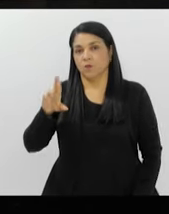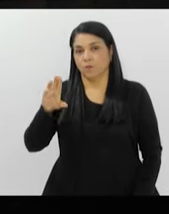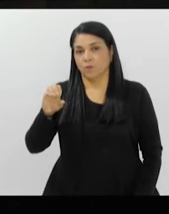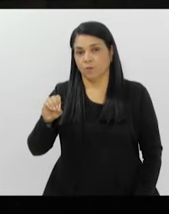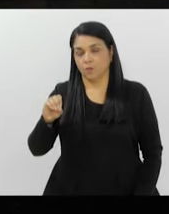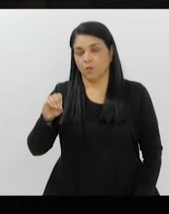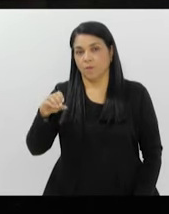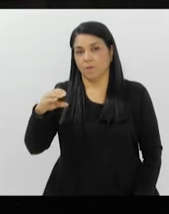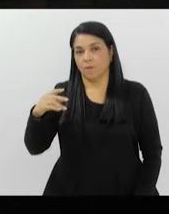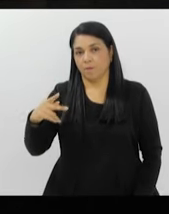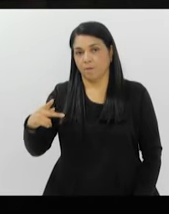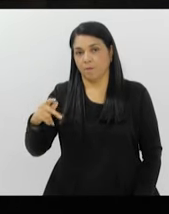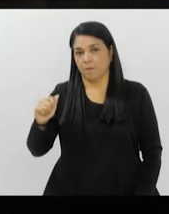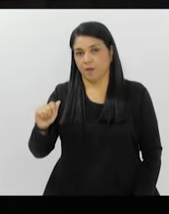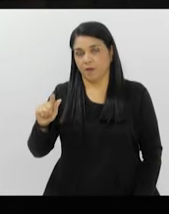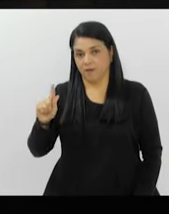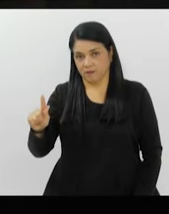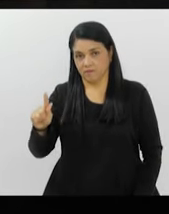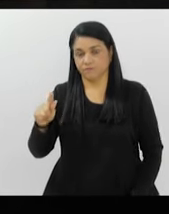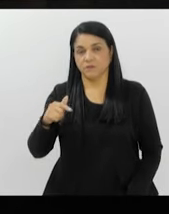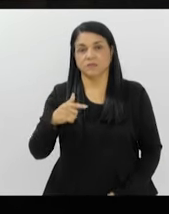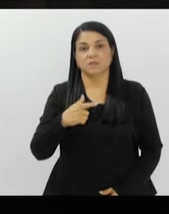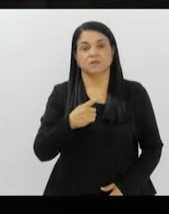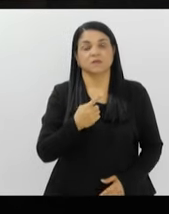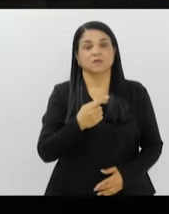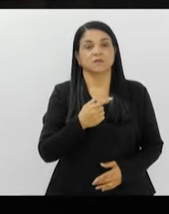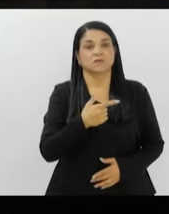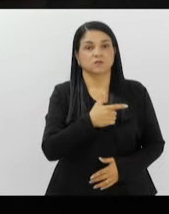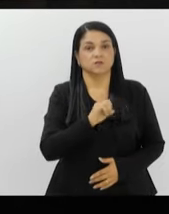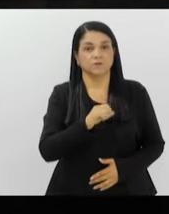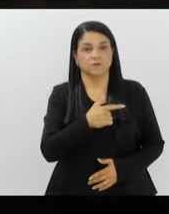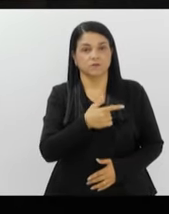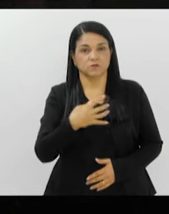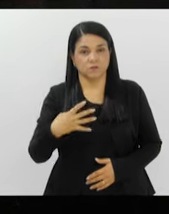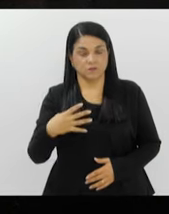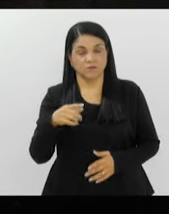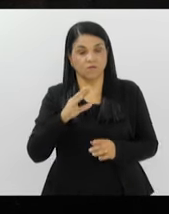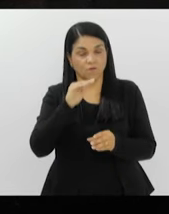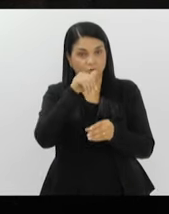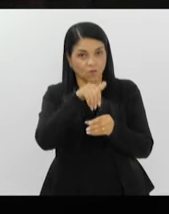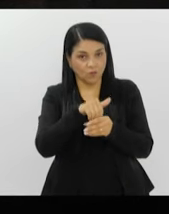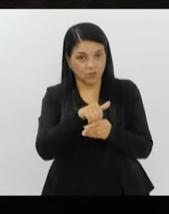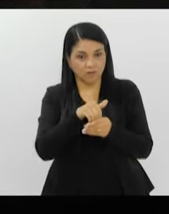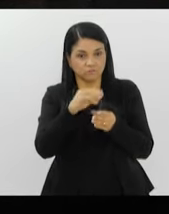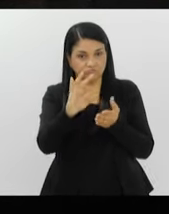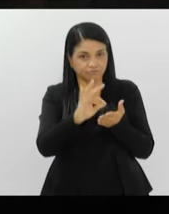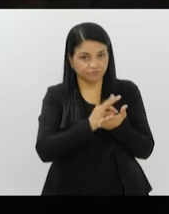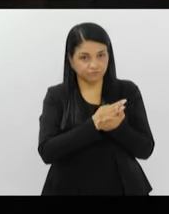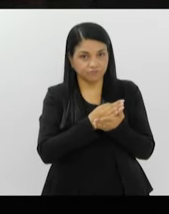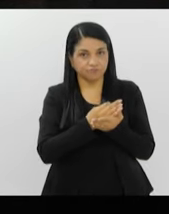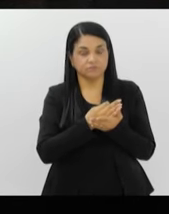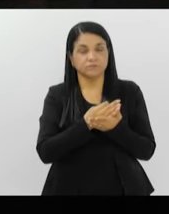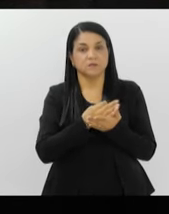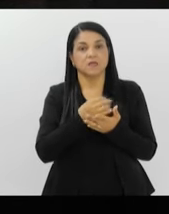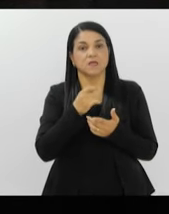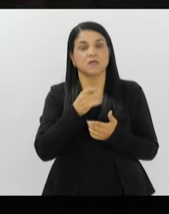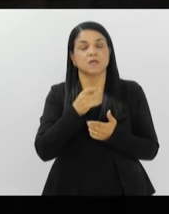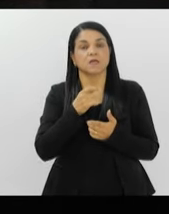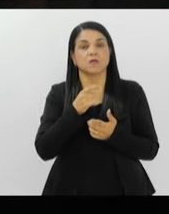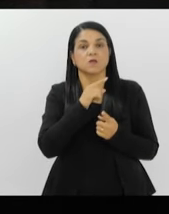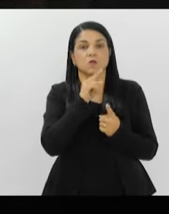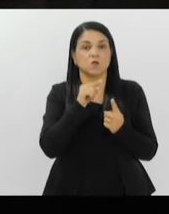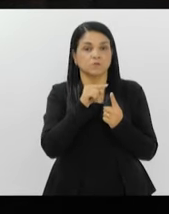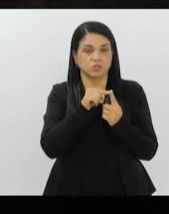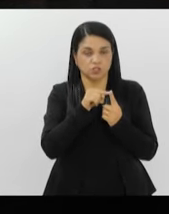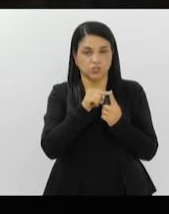121 de 24 fosse votado e sancionado como é a intenção original do